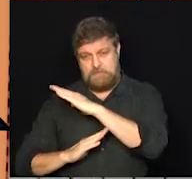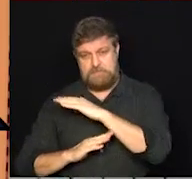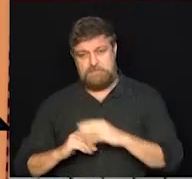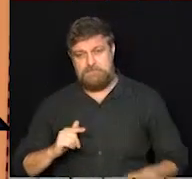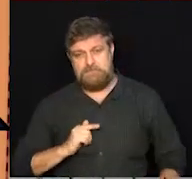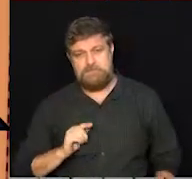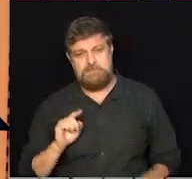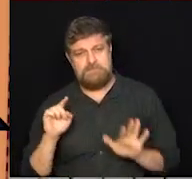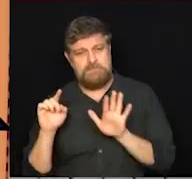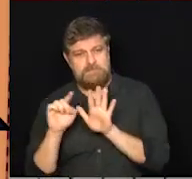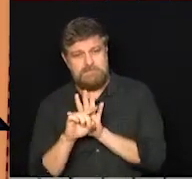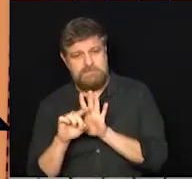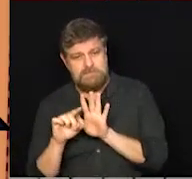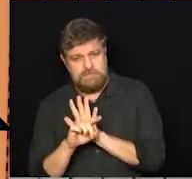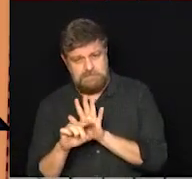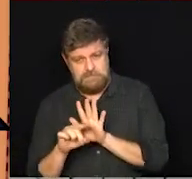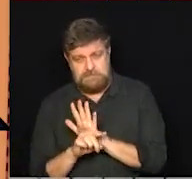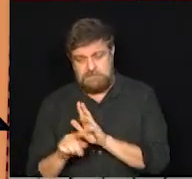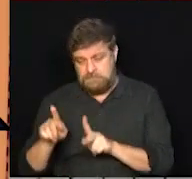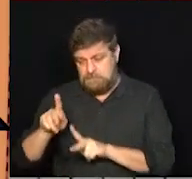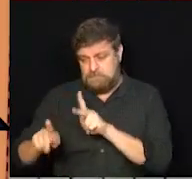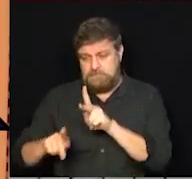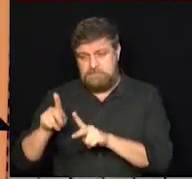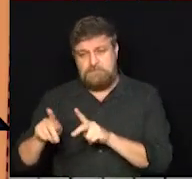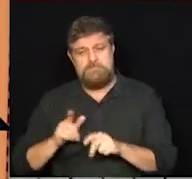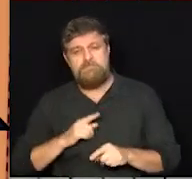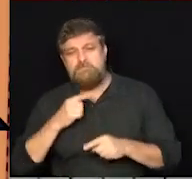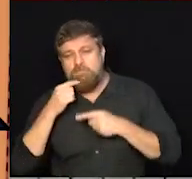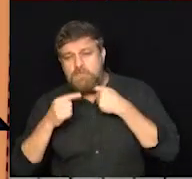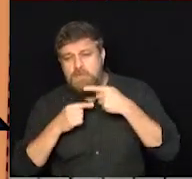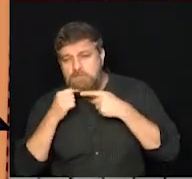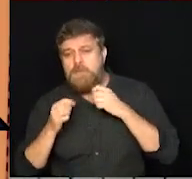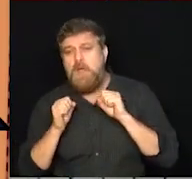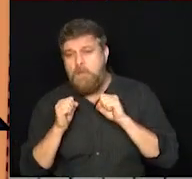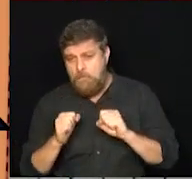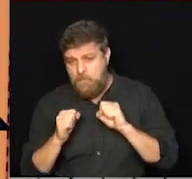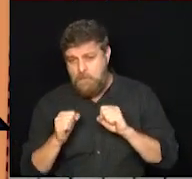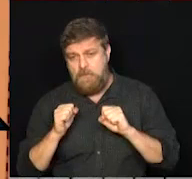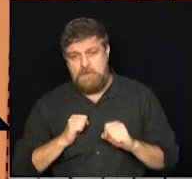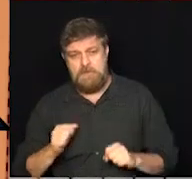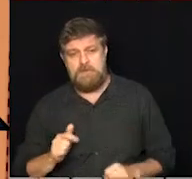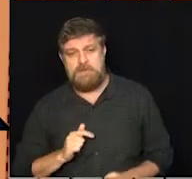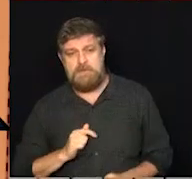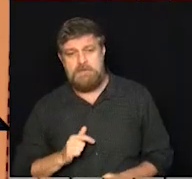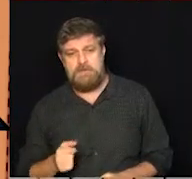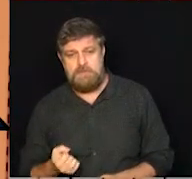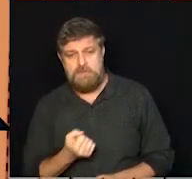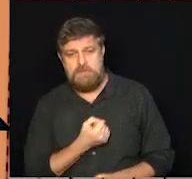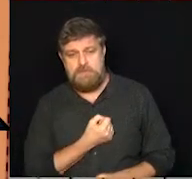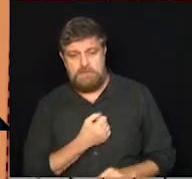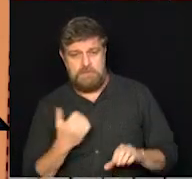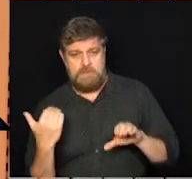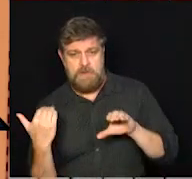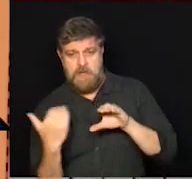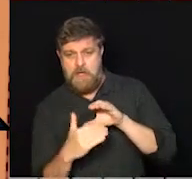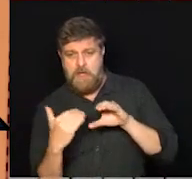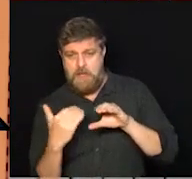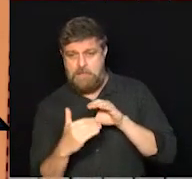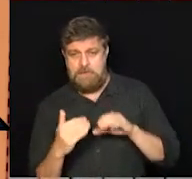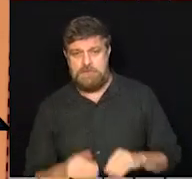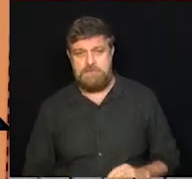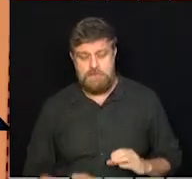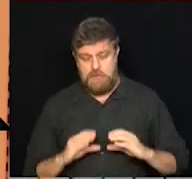as perguntas do público podem ser encaminhadas através do e-mail